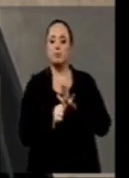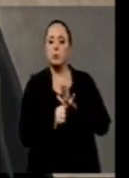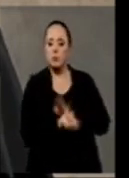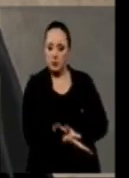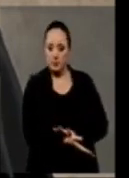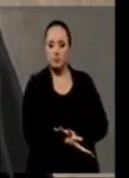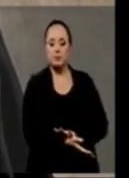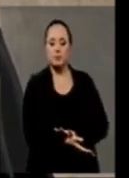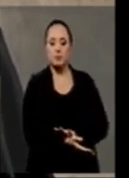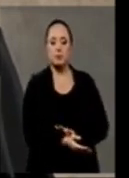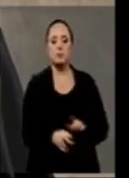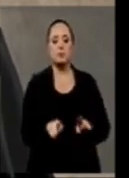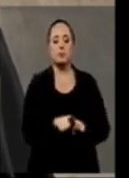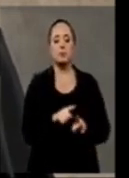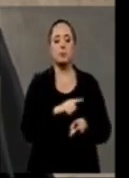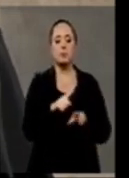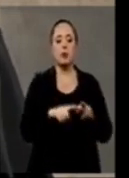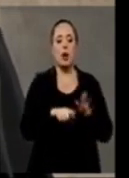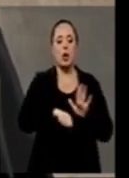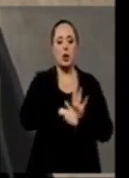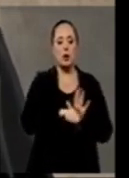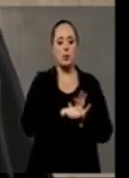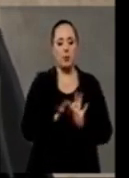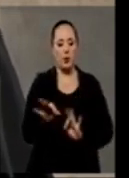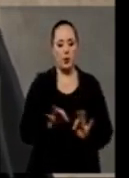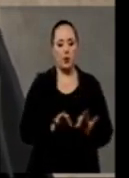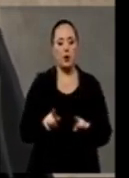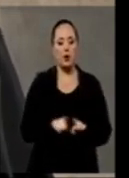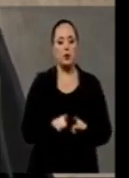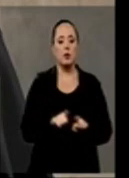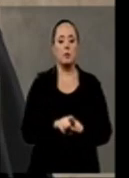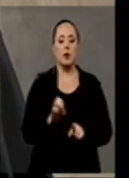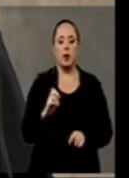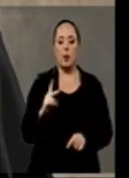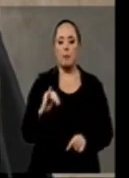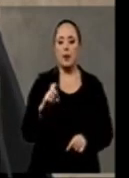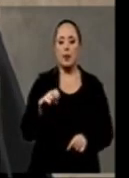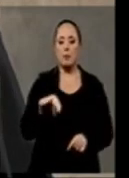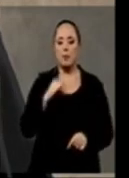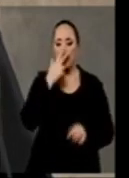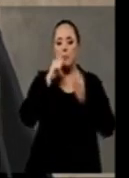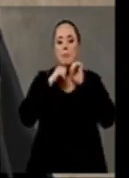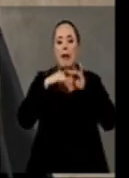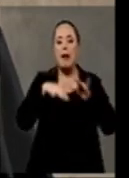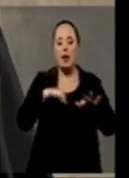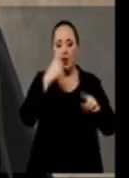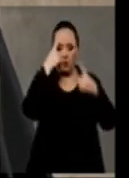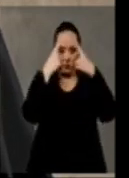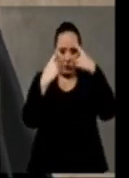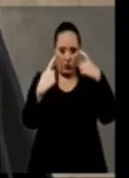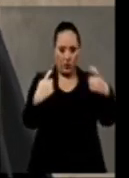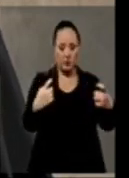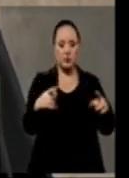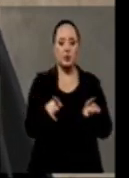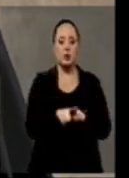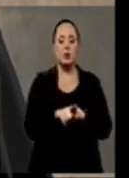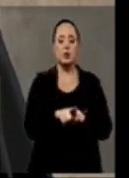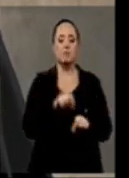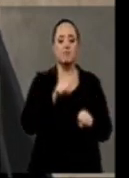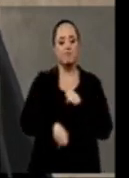ao crime organizado e à epidemia verdadeira epidemia de violência e de homicídios